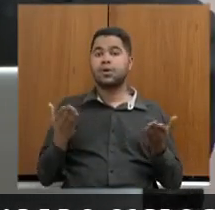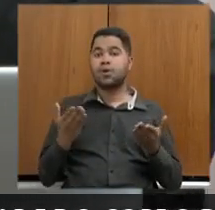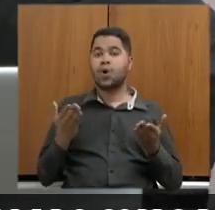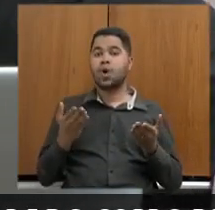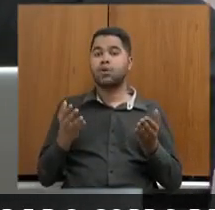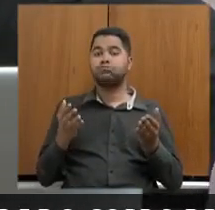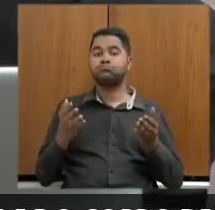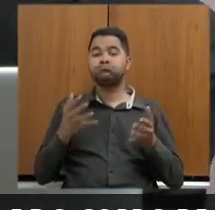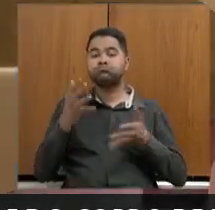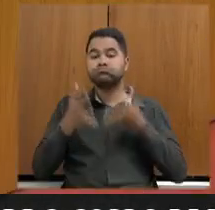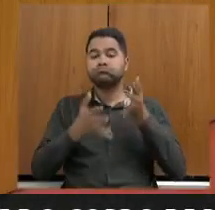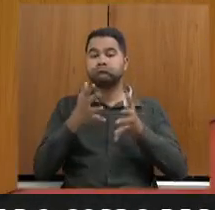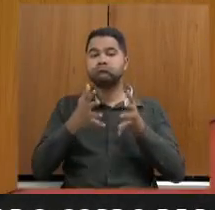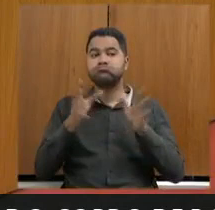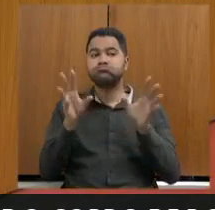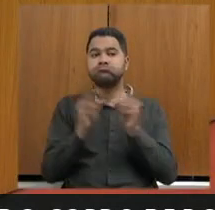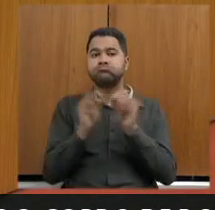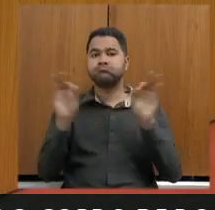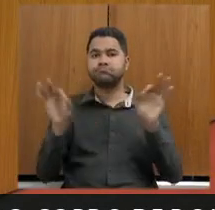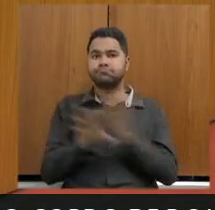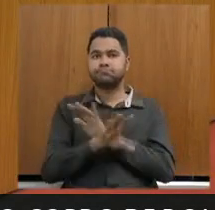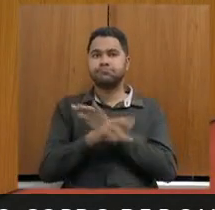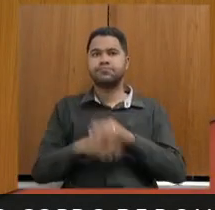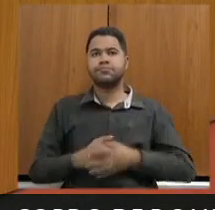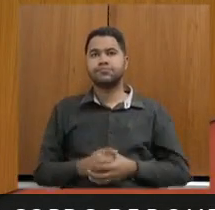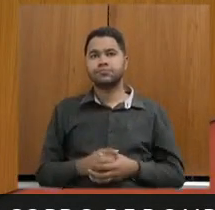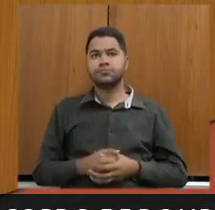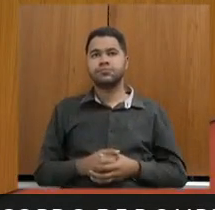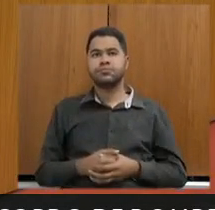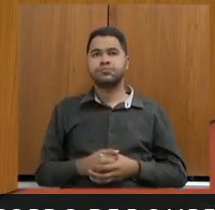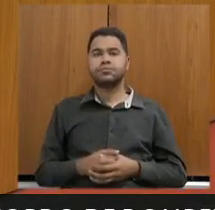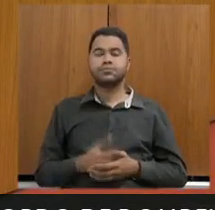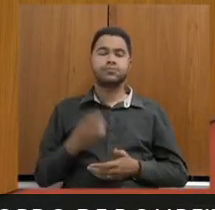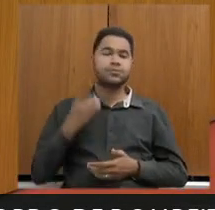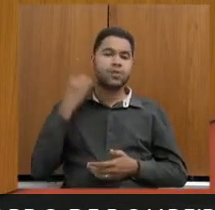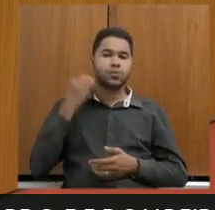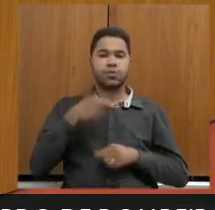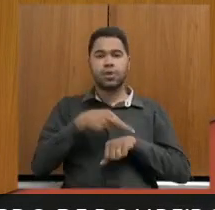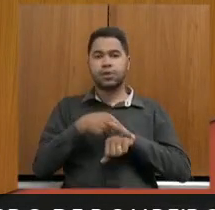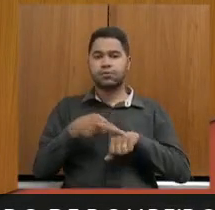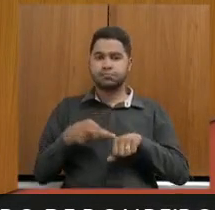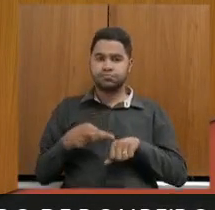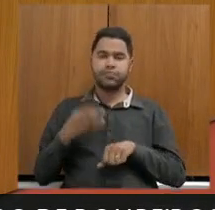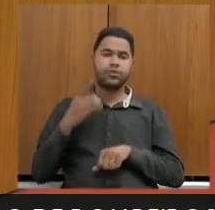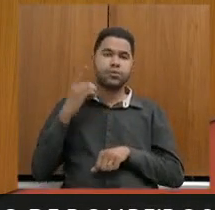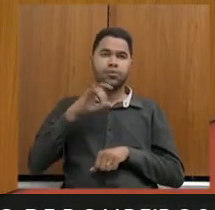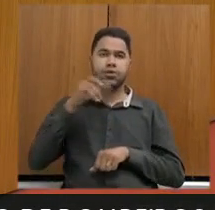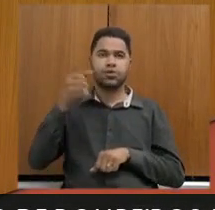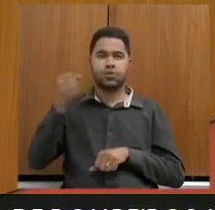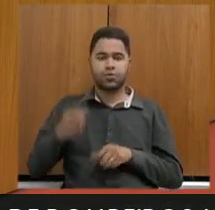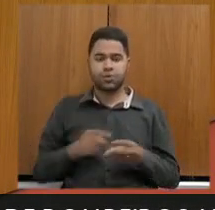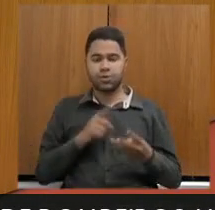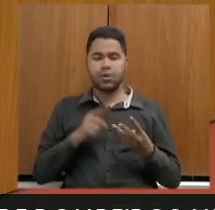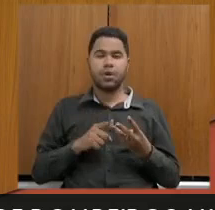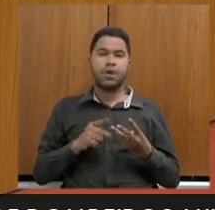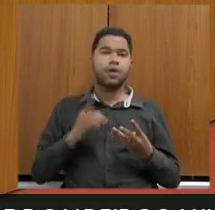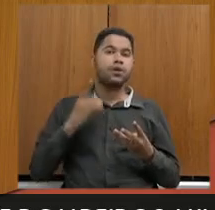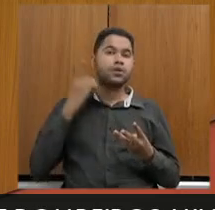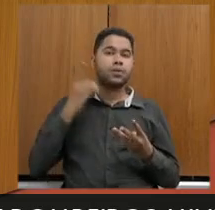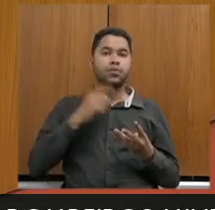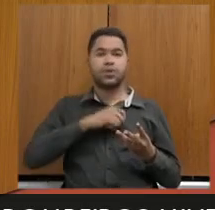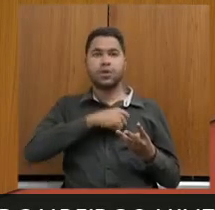Militar para suas considerações finais o carro Deputado Sargento Rodrigues Deputado João Leite Deputado a